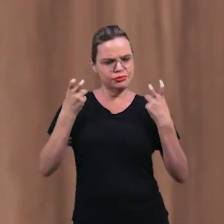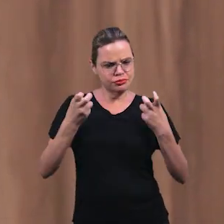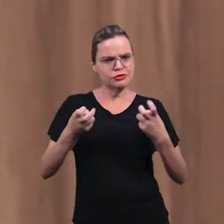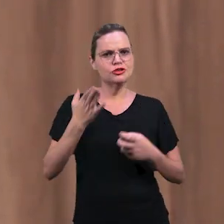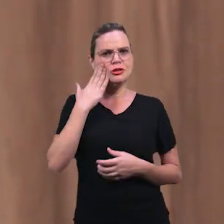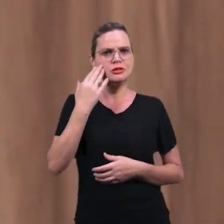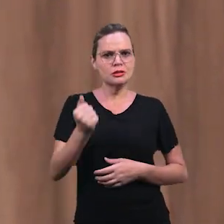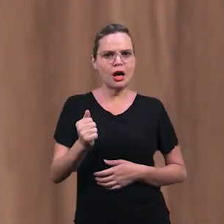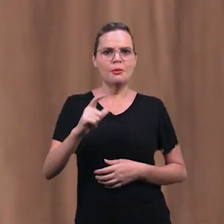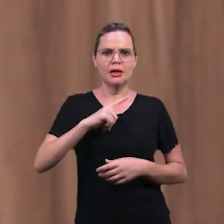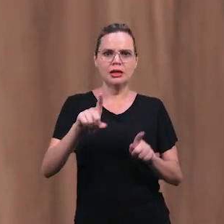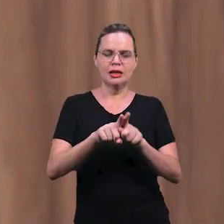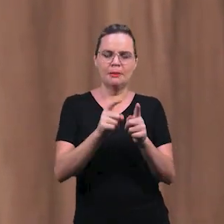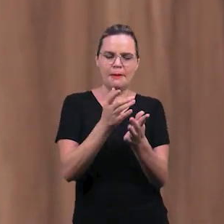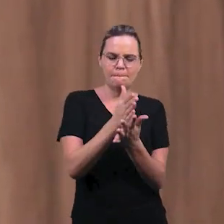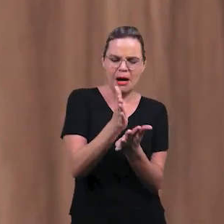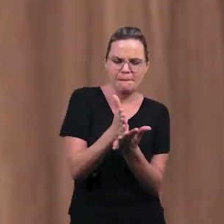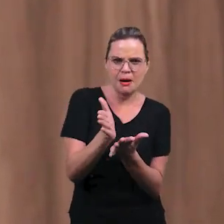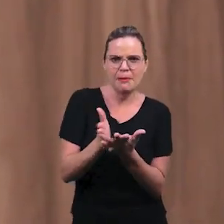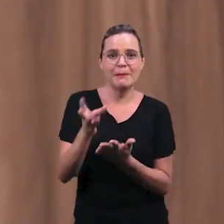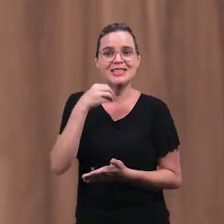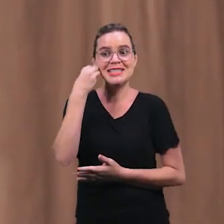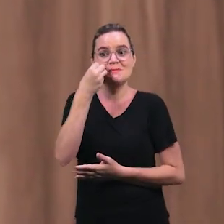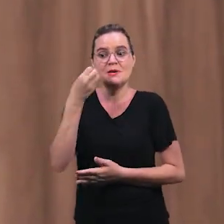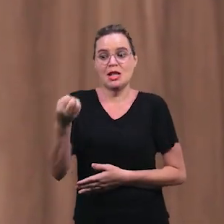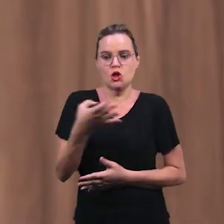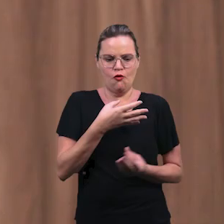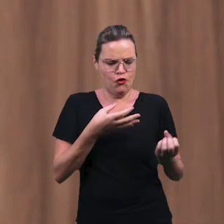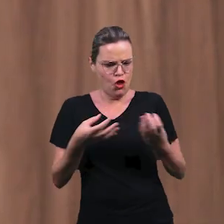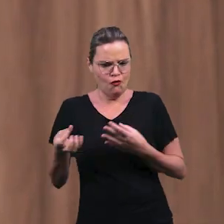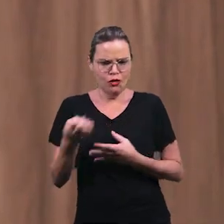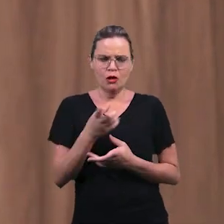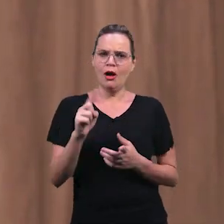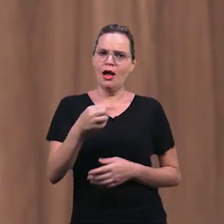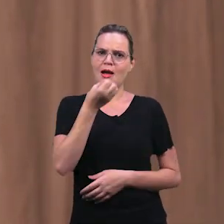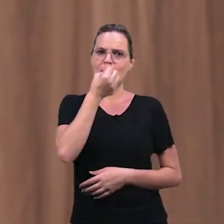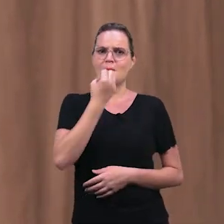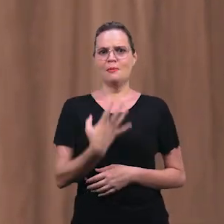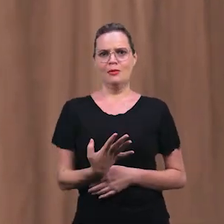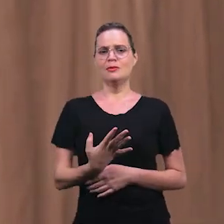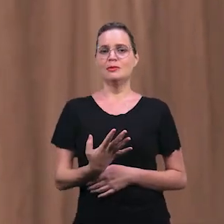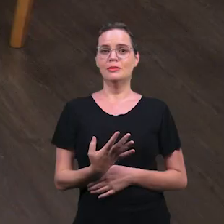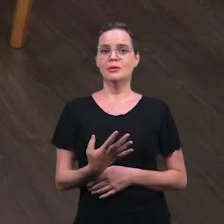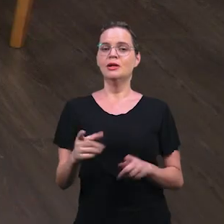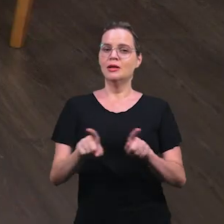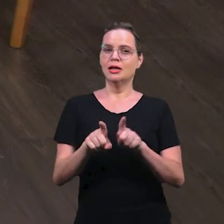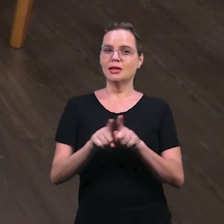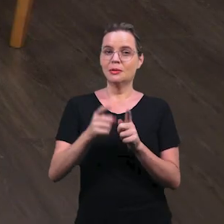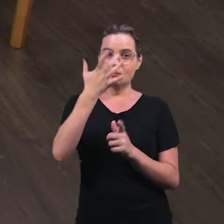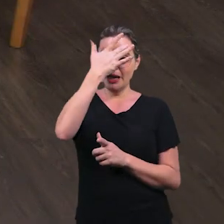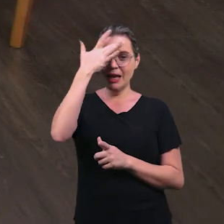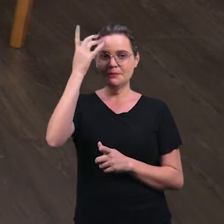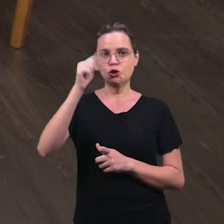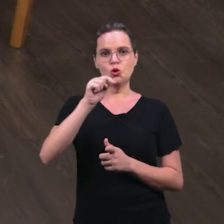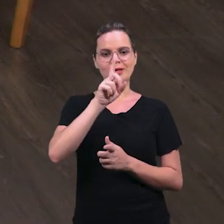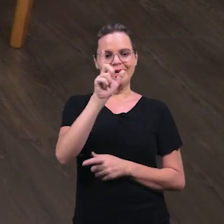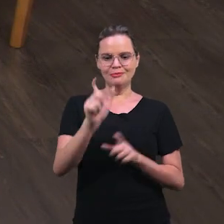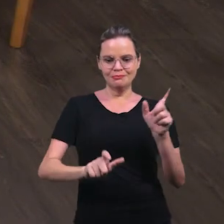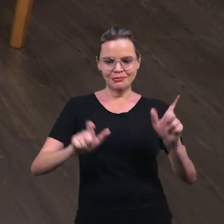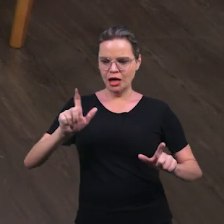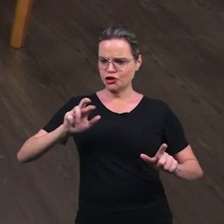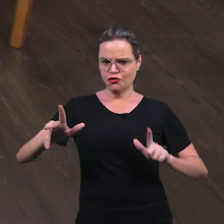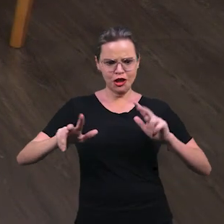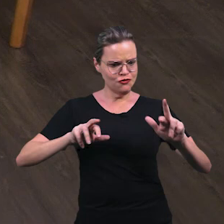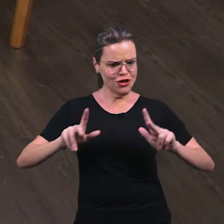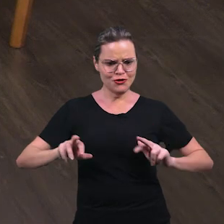reconhece, inclusive, a abertura que ele nos dá para viver experiências novas. Isso pode ser muito bom. E fora que as pessoas são diferentes,